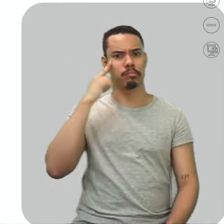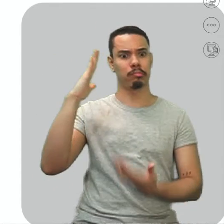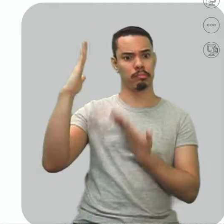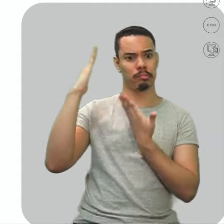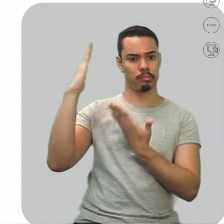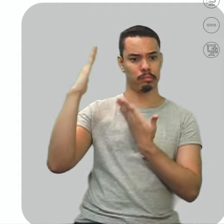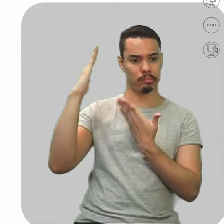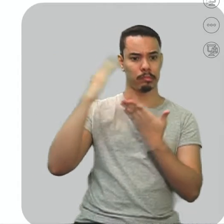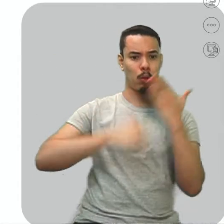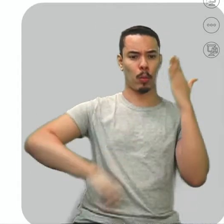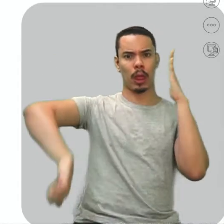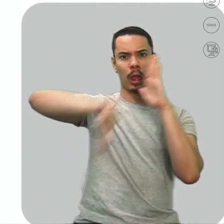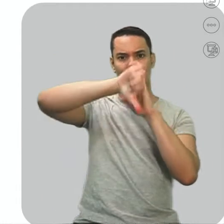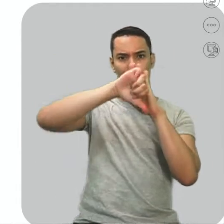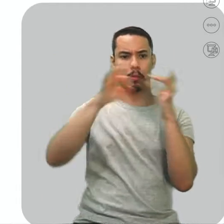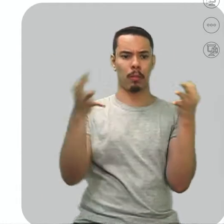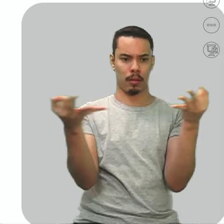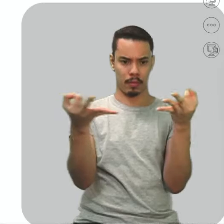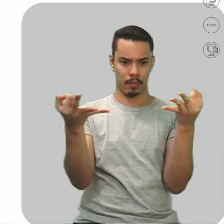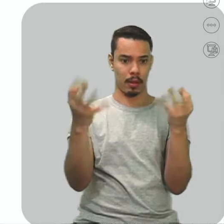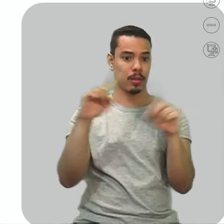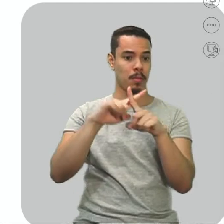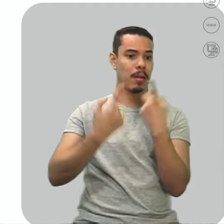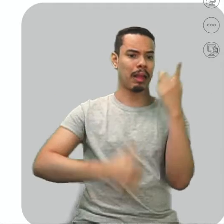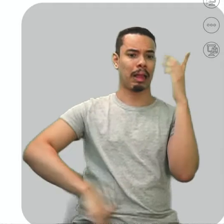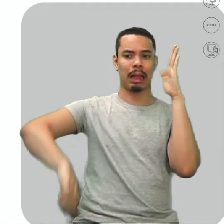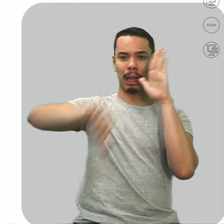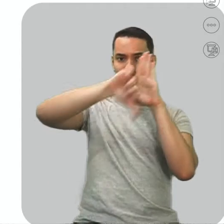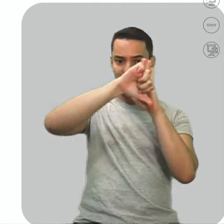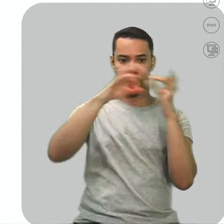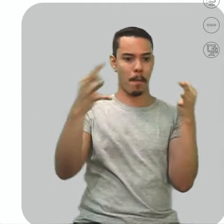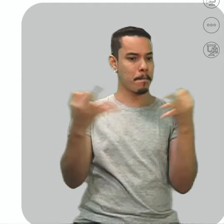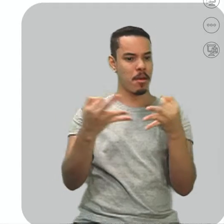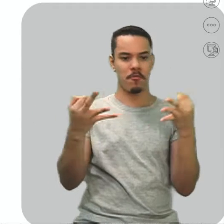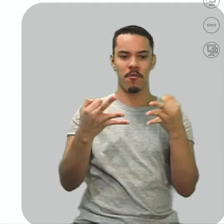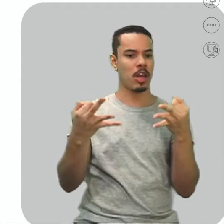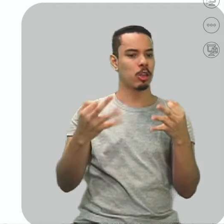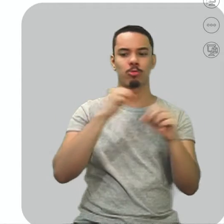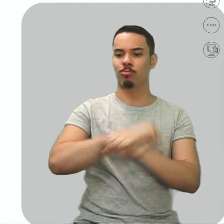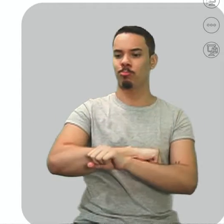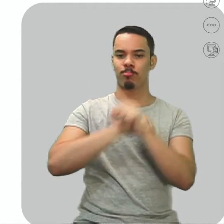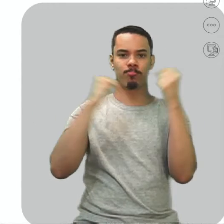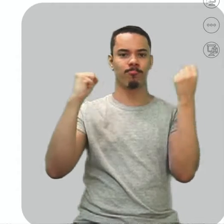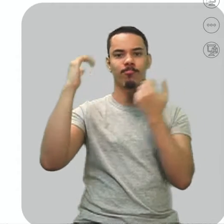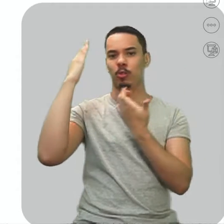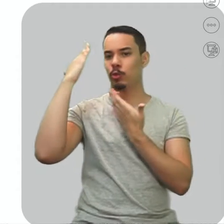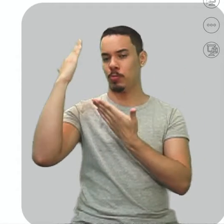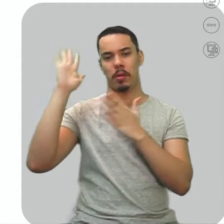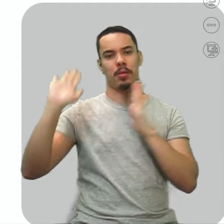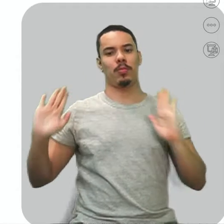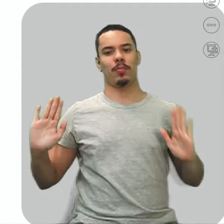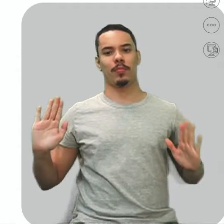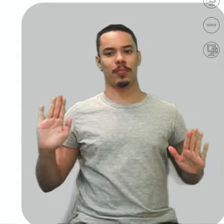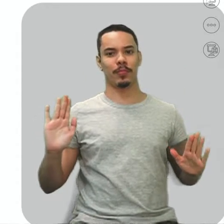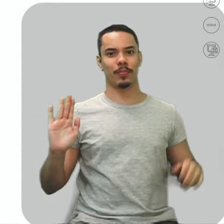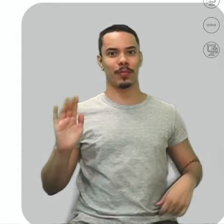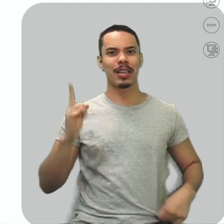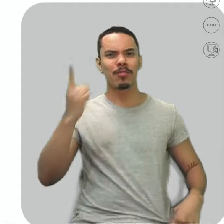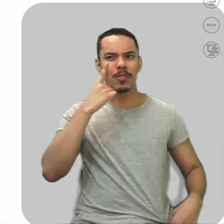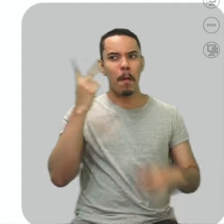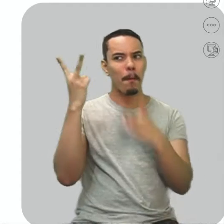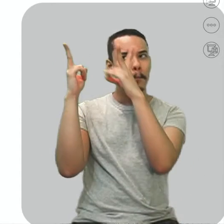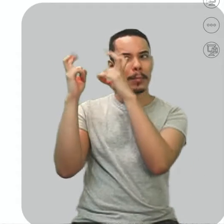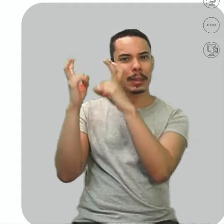de um crime perfeito mas crimes perfeitos não deixam suspeitos olha só